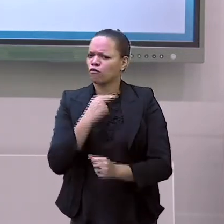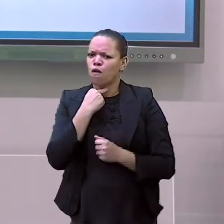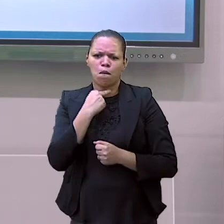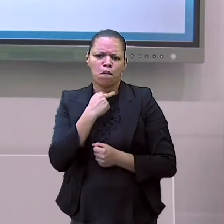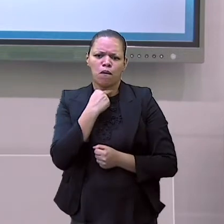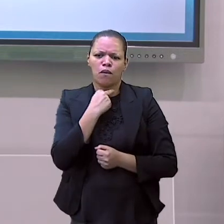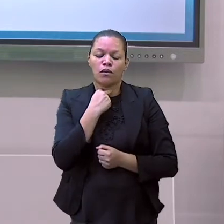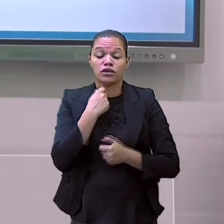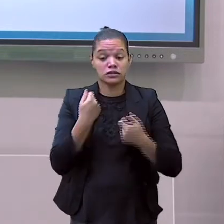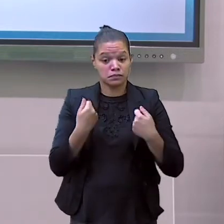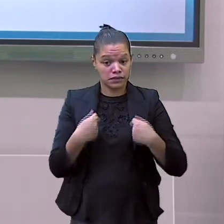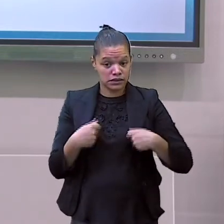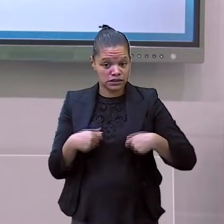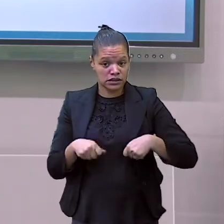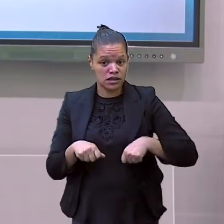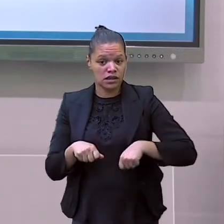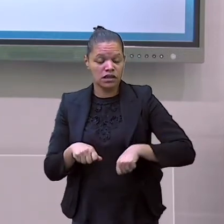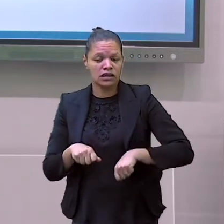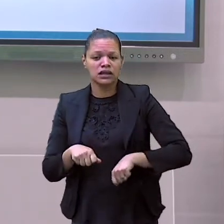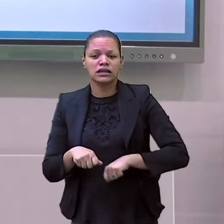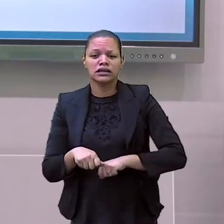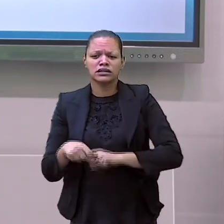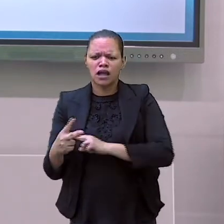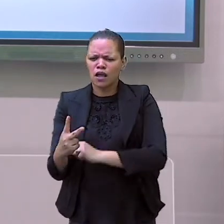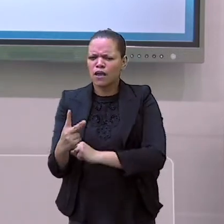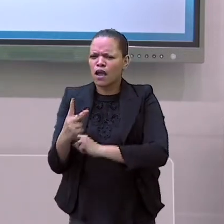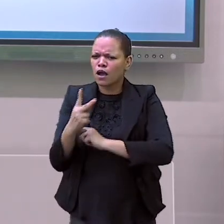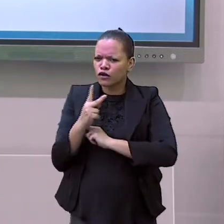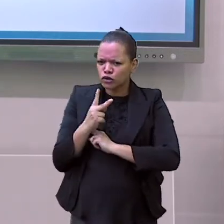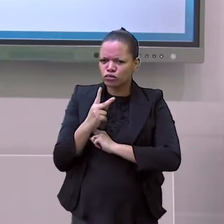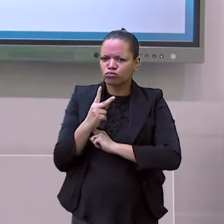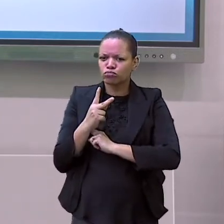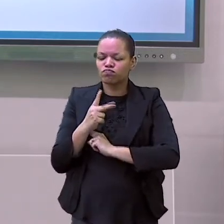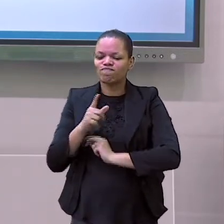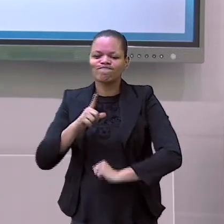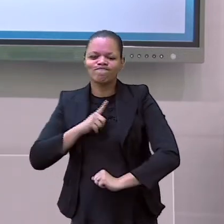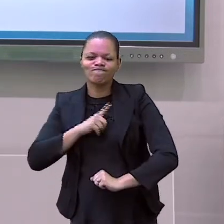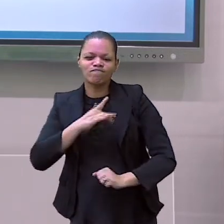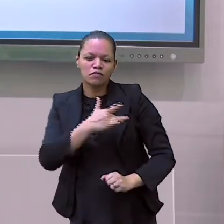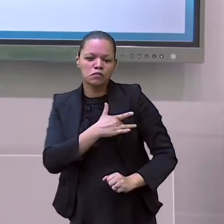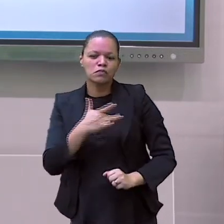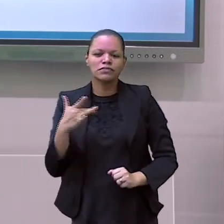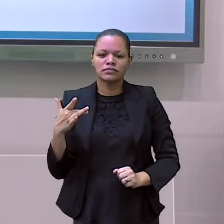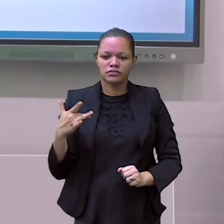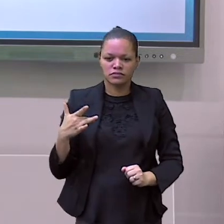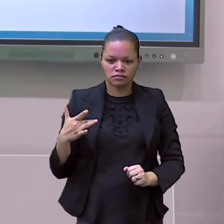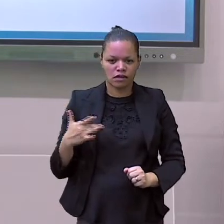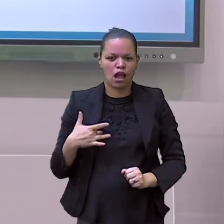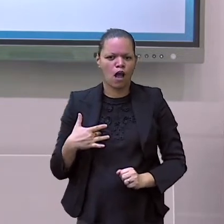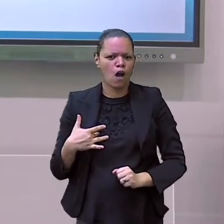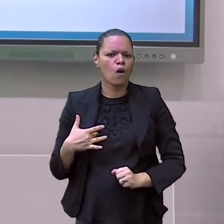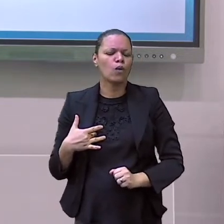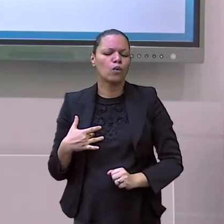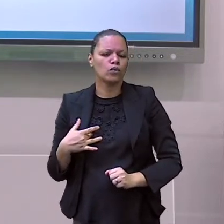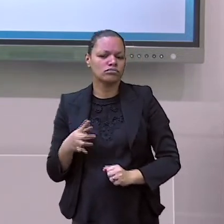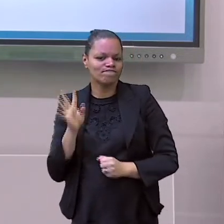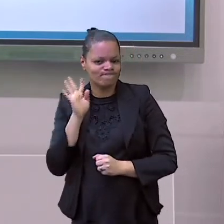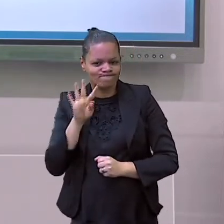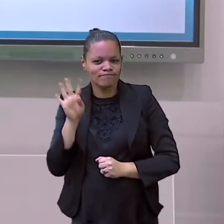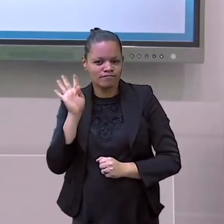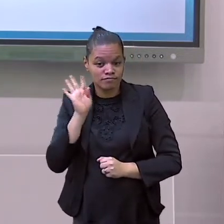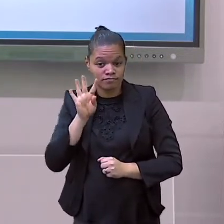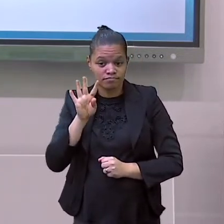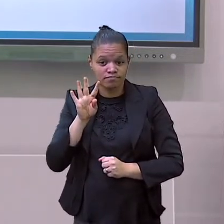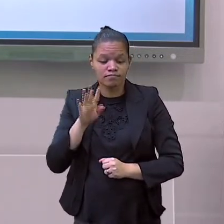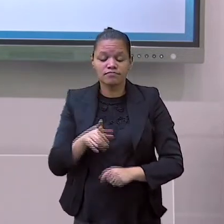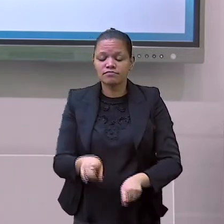quê? Uma saúde em bom estado. Tomar a vacina, todas as